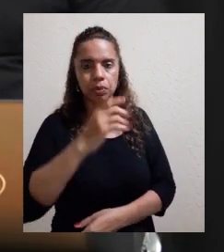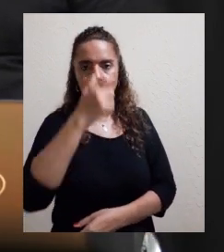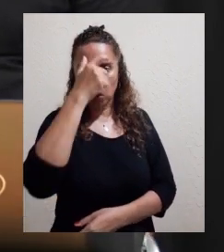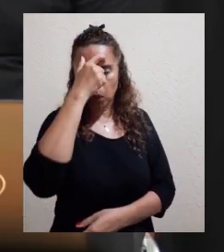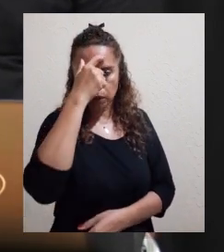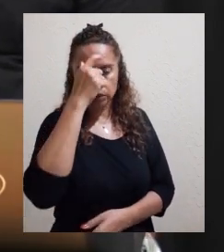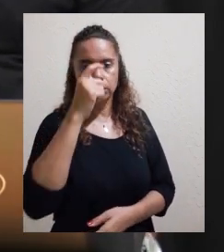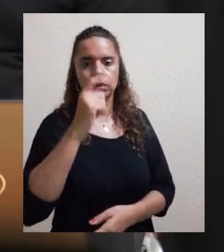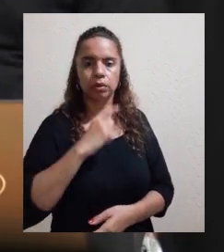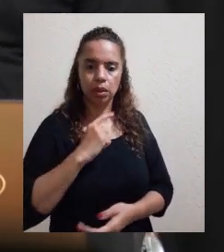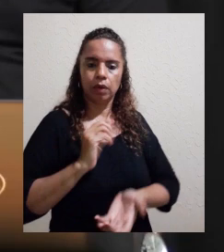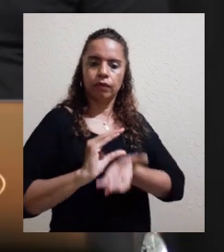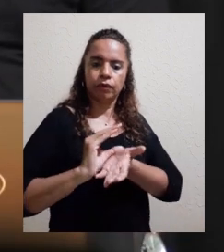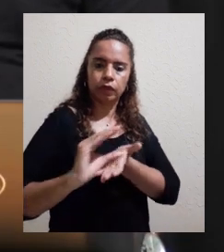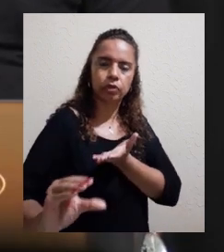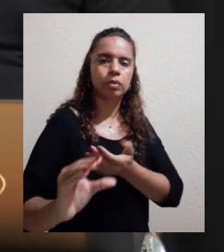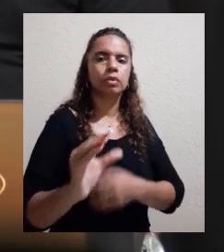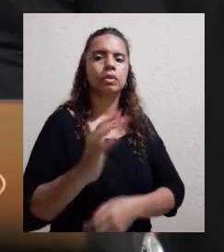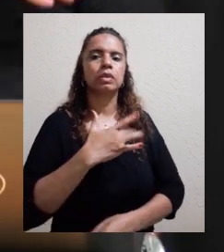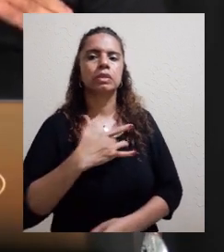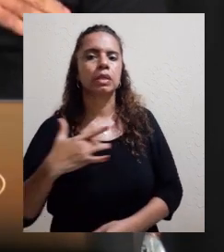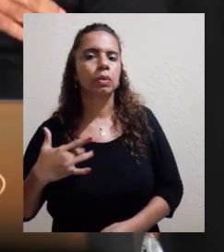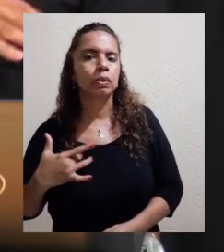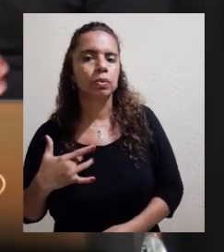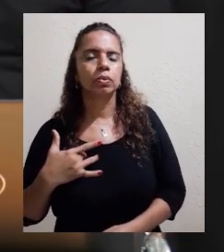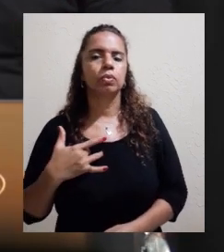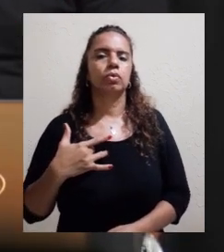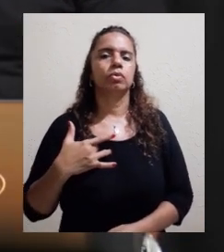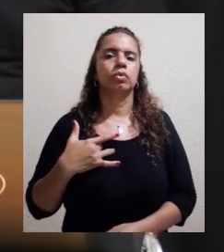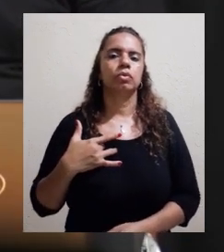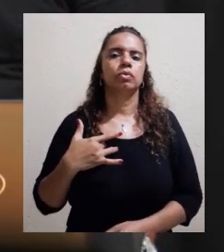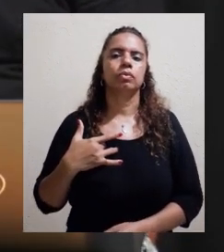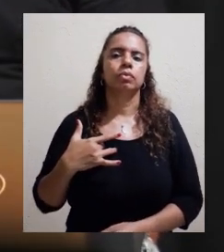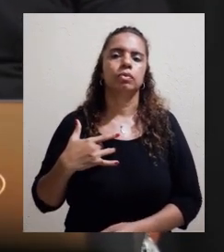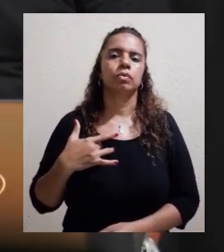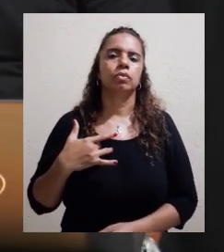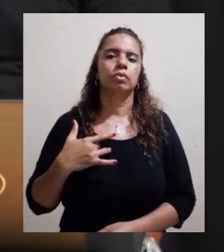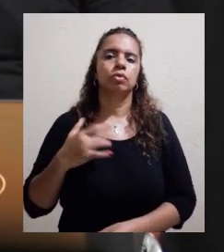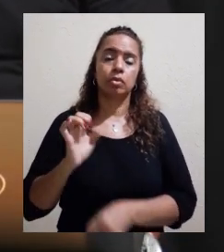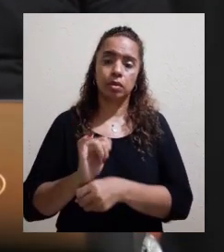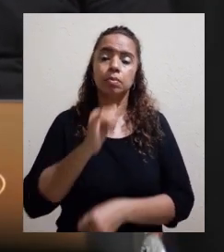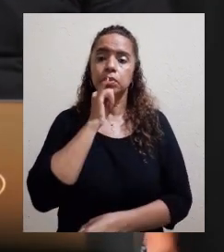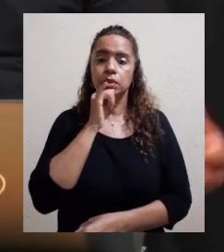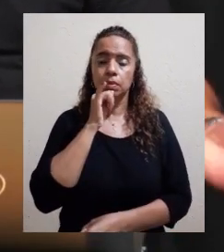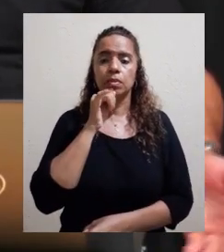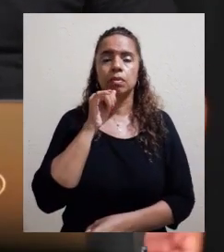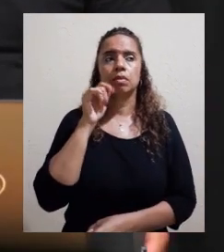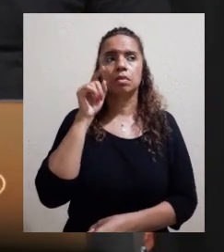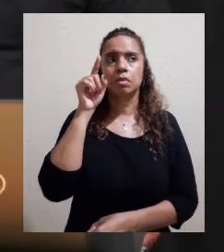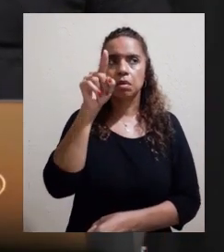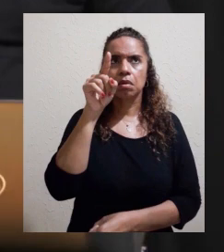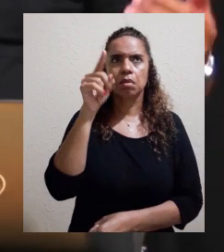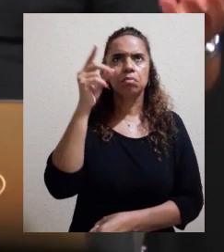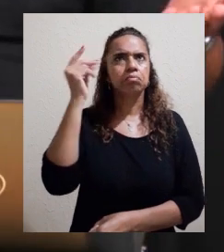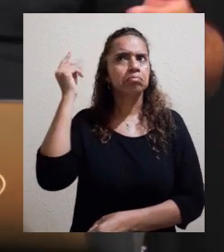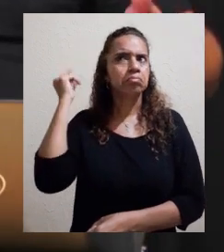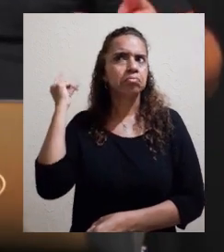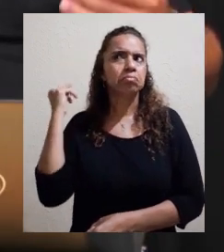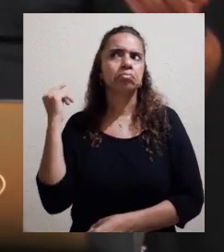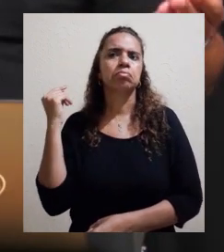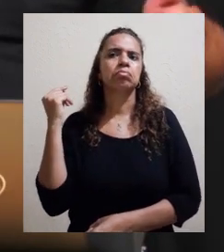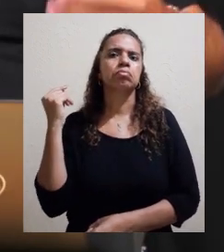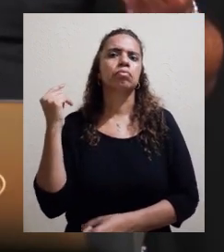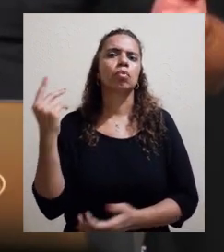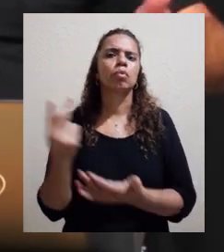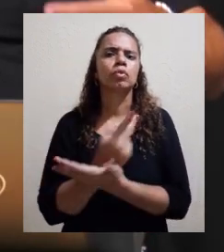reforçando assim o papel do Estado. E aí a gente volta para aquele episódio lá na história do Brasil, onde teve a morte do presidente, né? Se não me engano